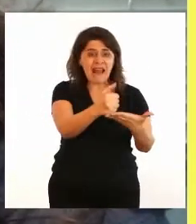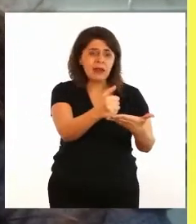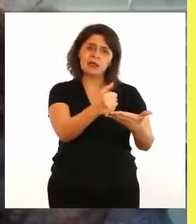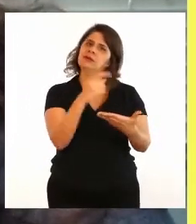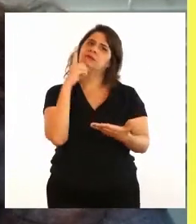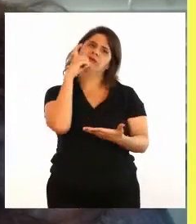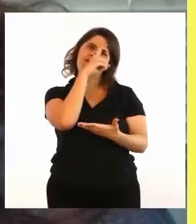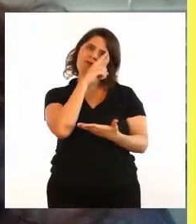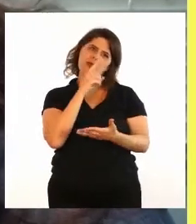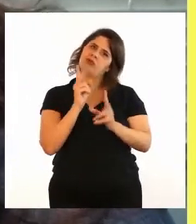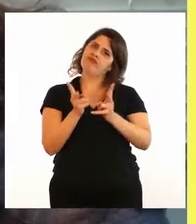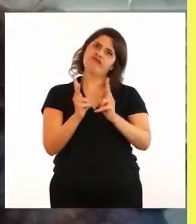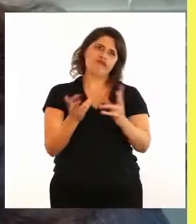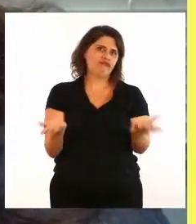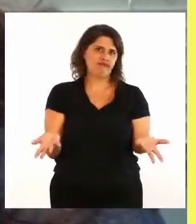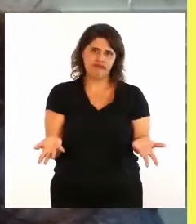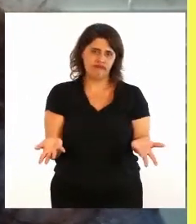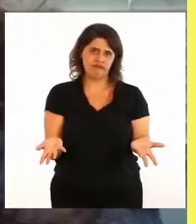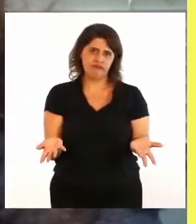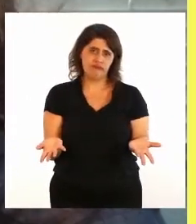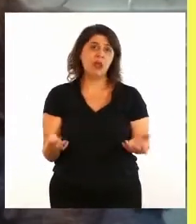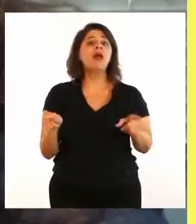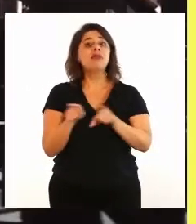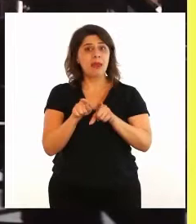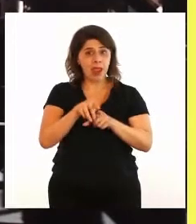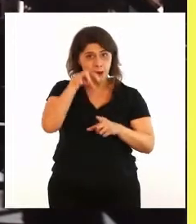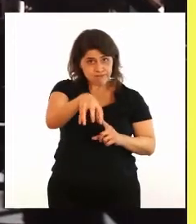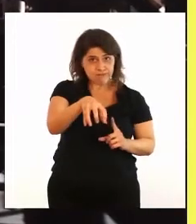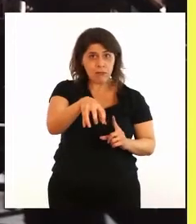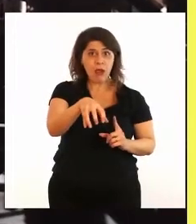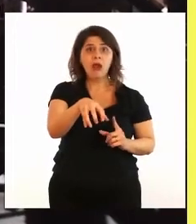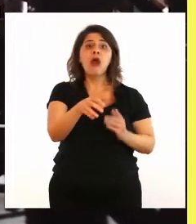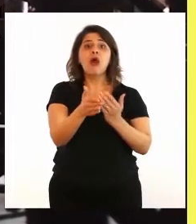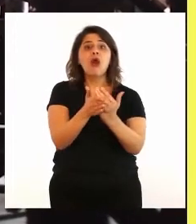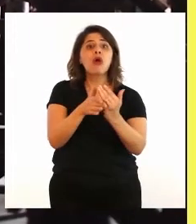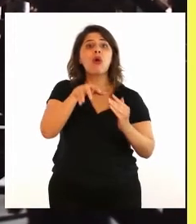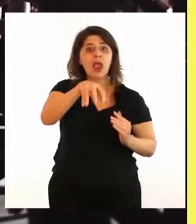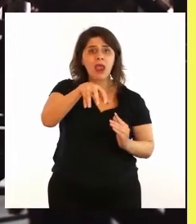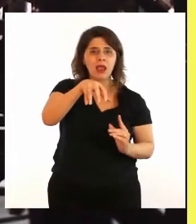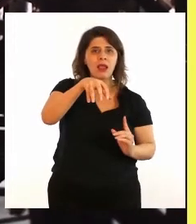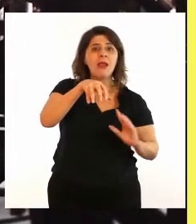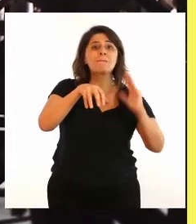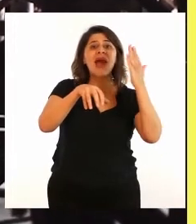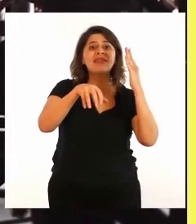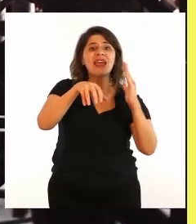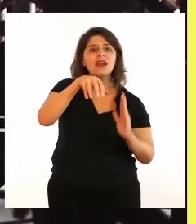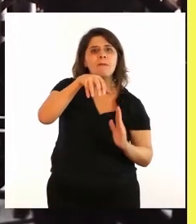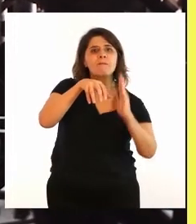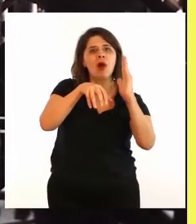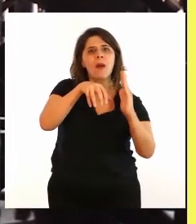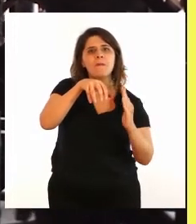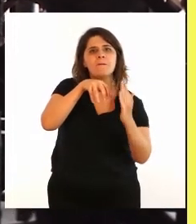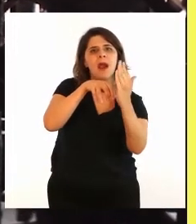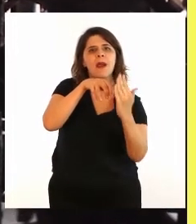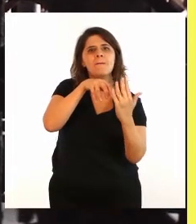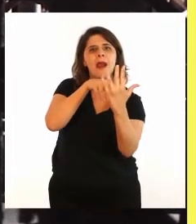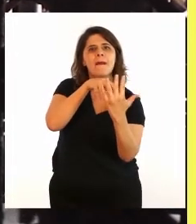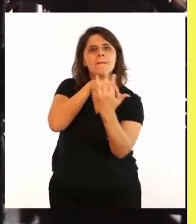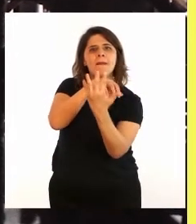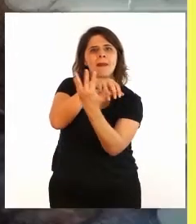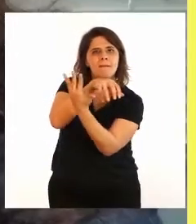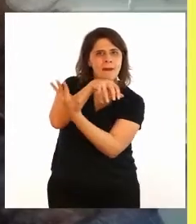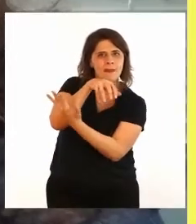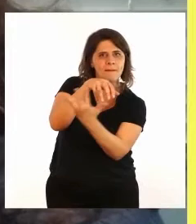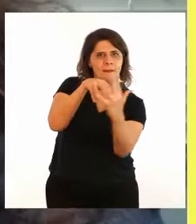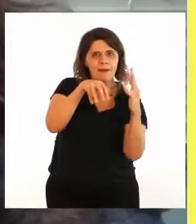lá. E foram colocadas estacas também para poder escorar o teto. Então tá todo cheio